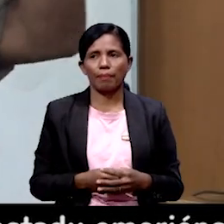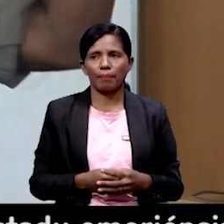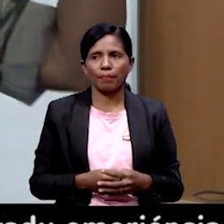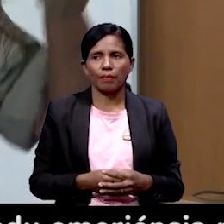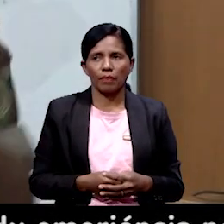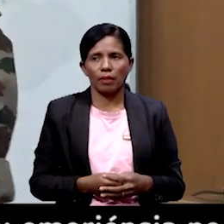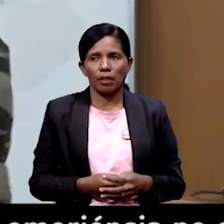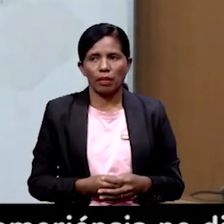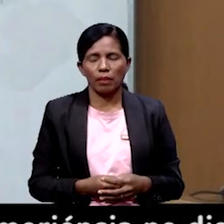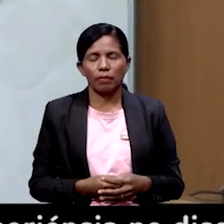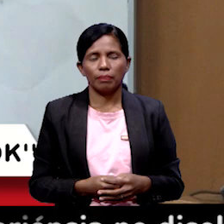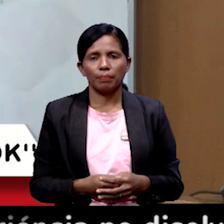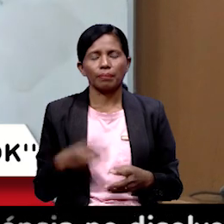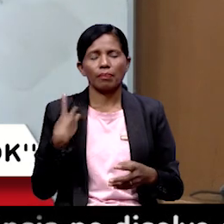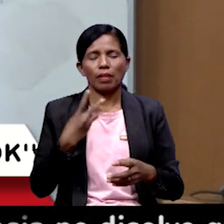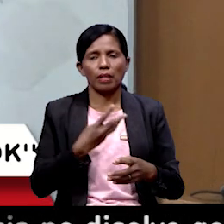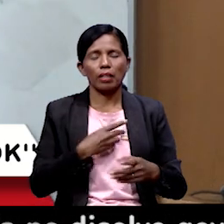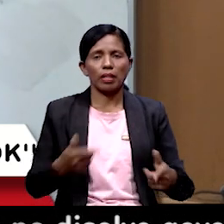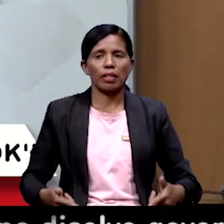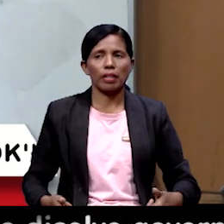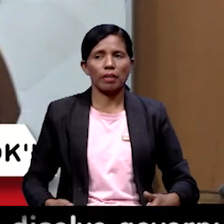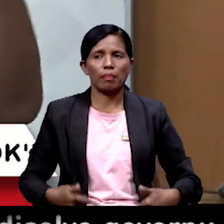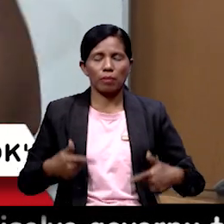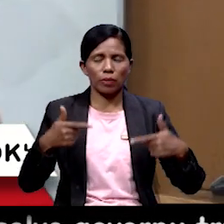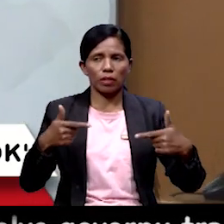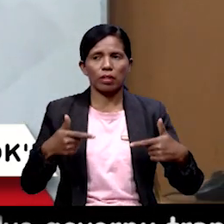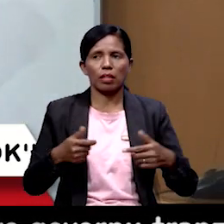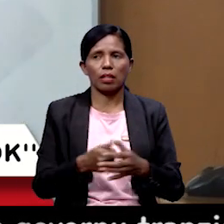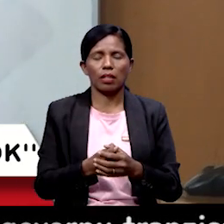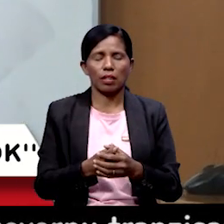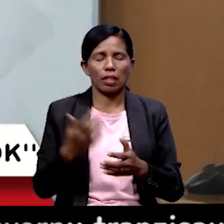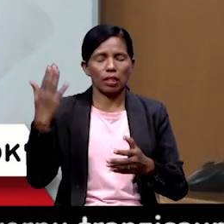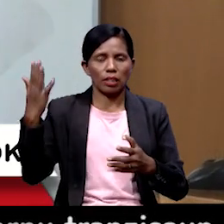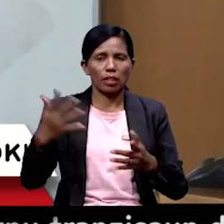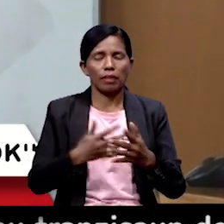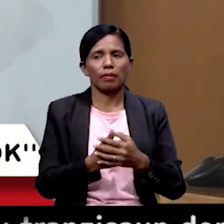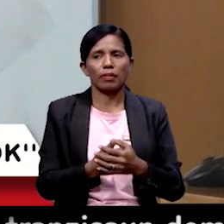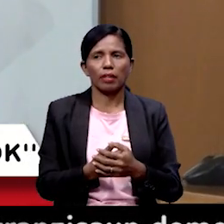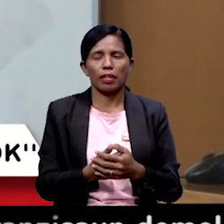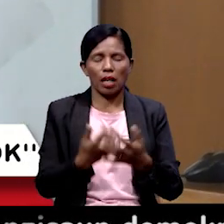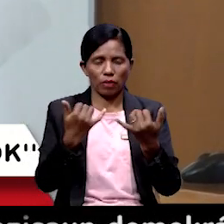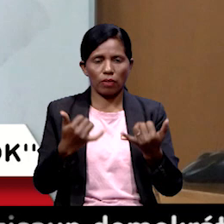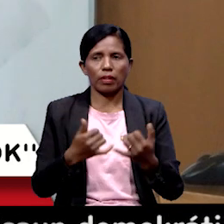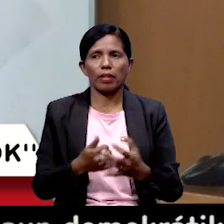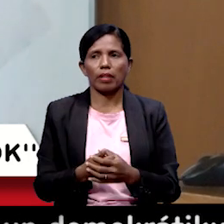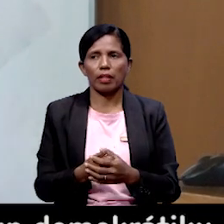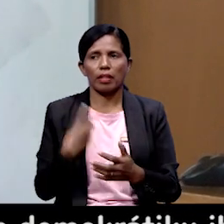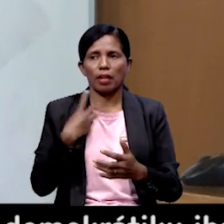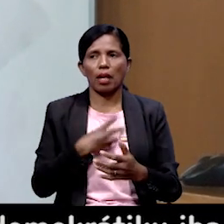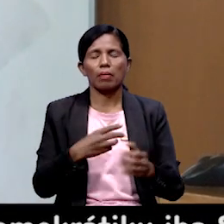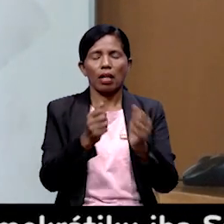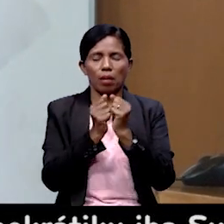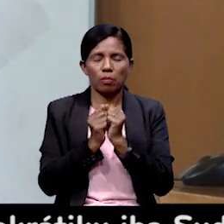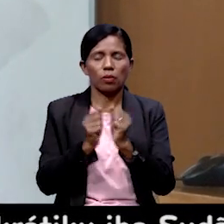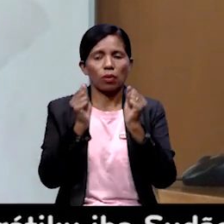a minha lepe. Minha situação e a minha lepe. Oi, a mi perhamutu ko família